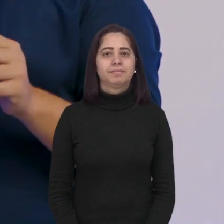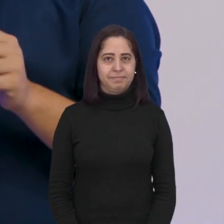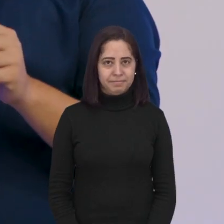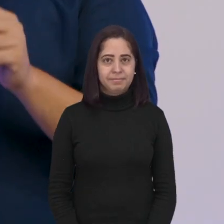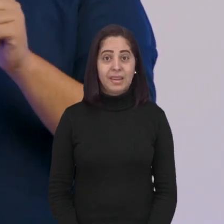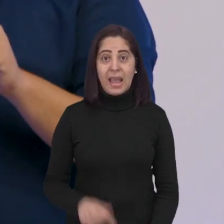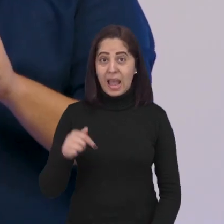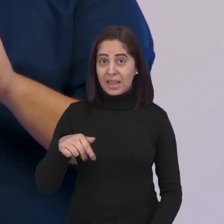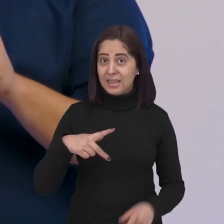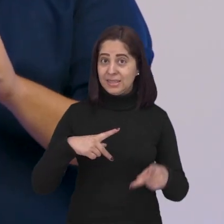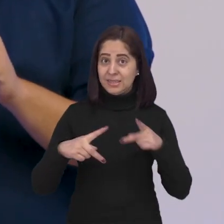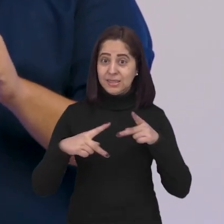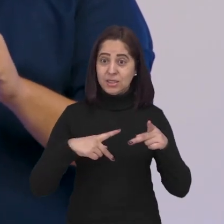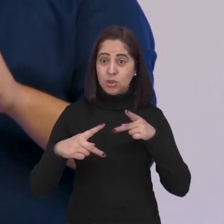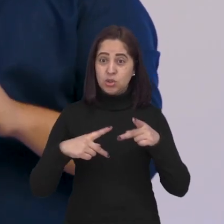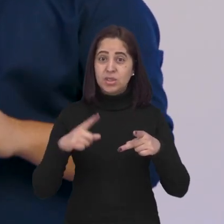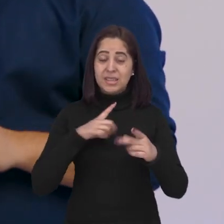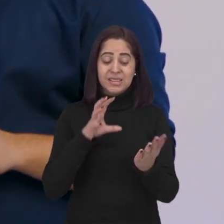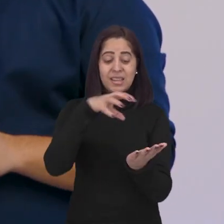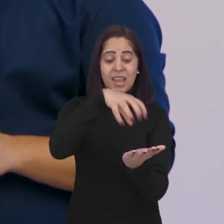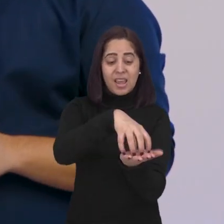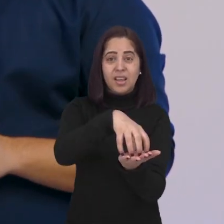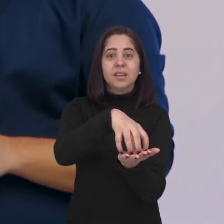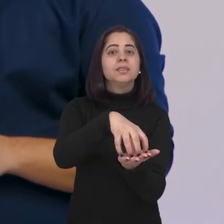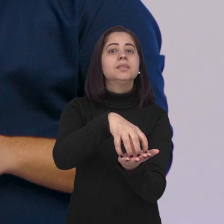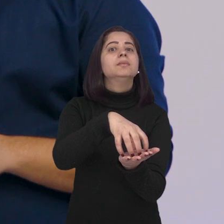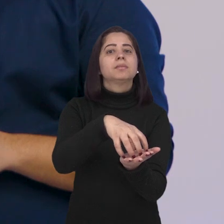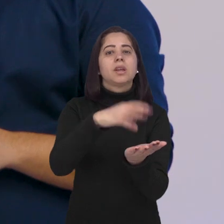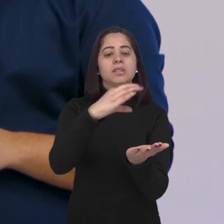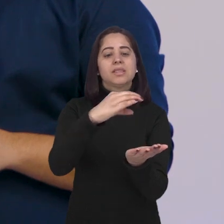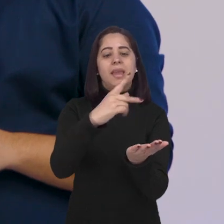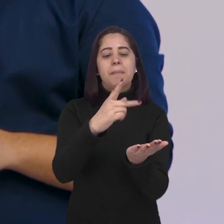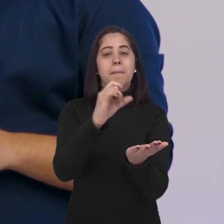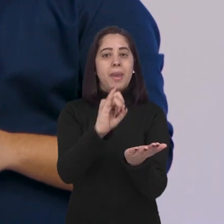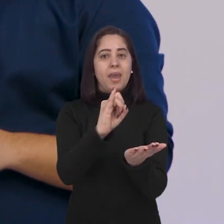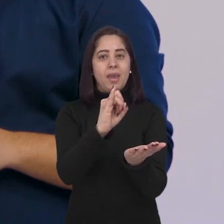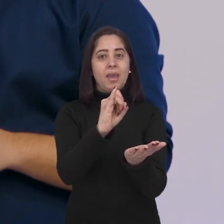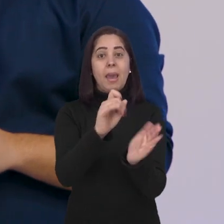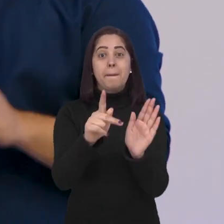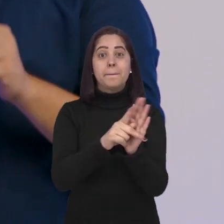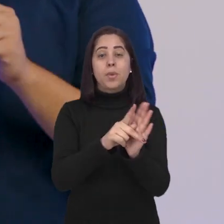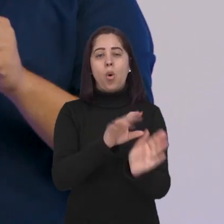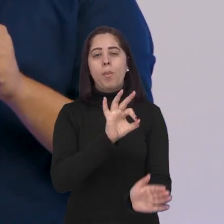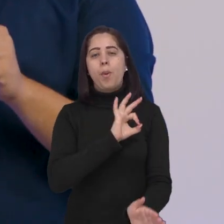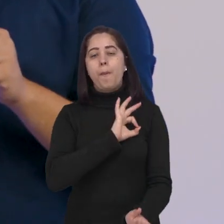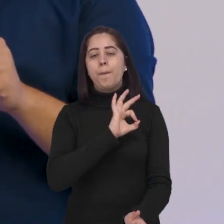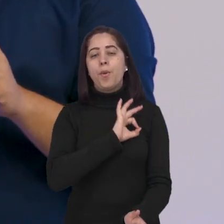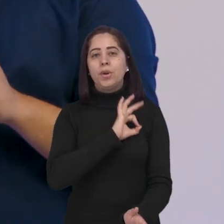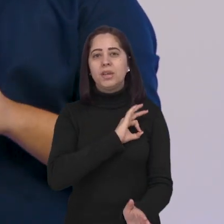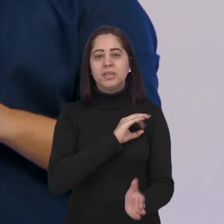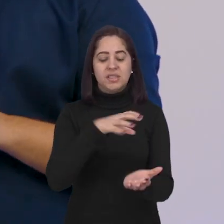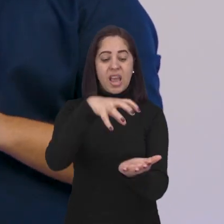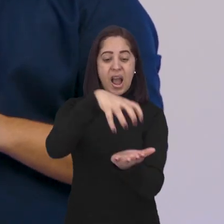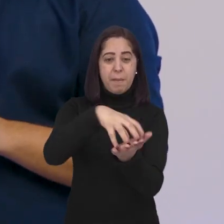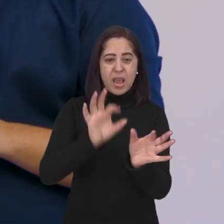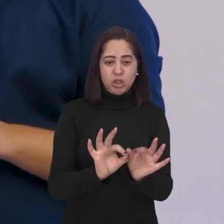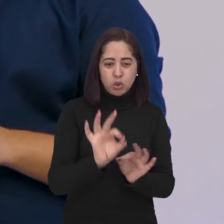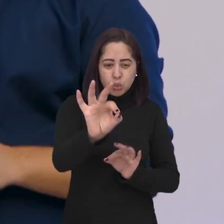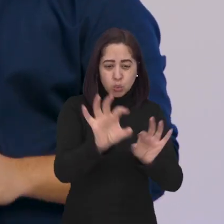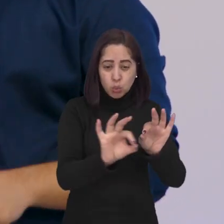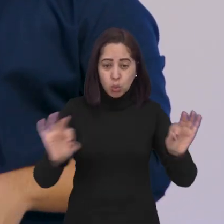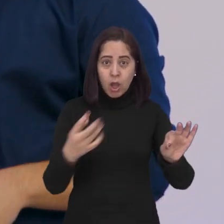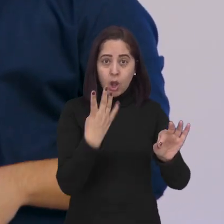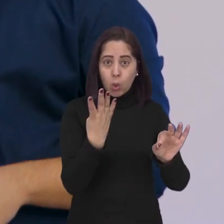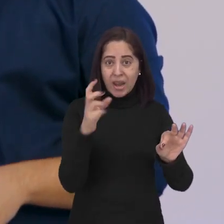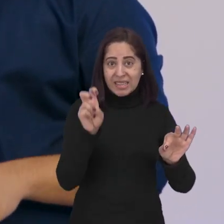E olha só, em São José dos Campos fica a sede do Comando de Policiamento do Interior 1. A base tem cerca de 45